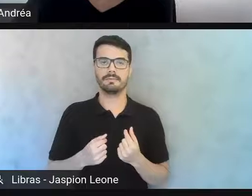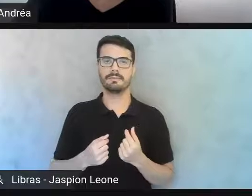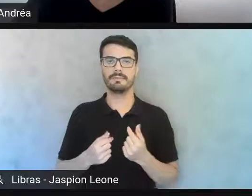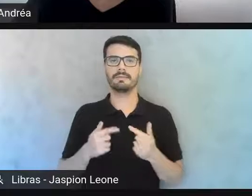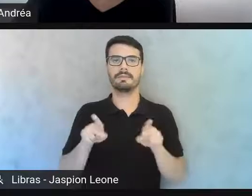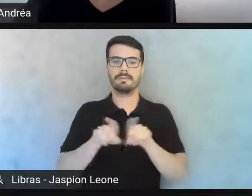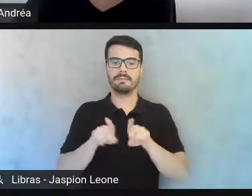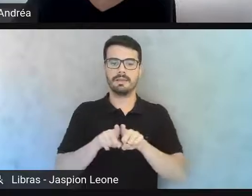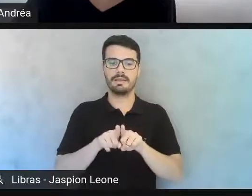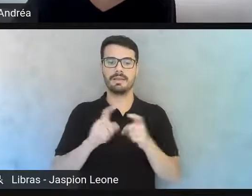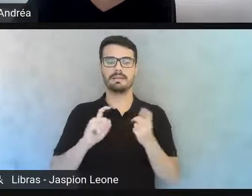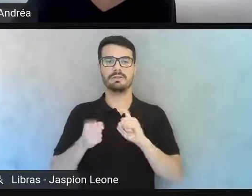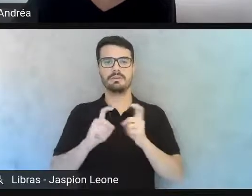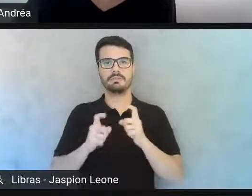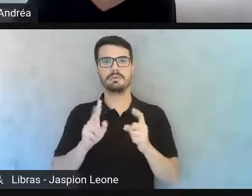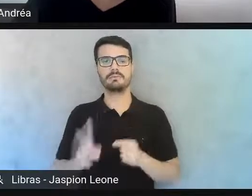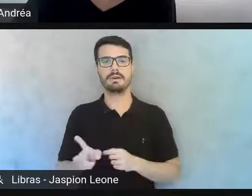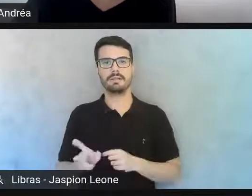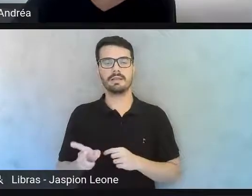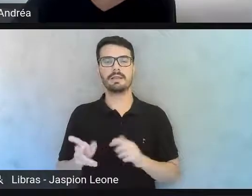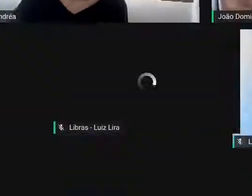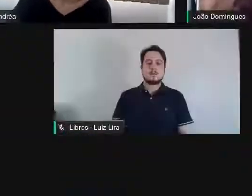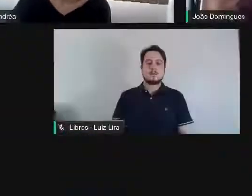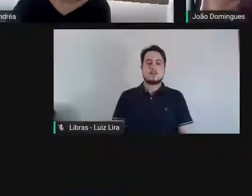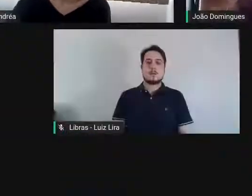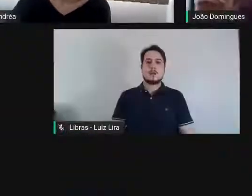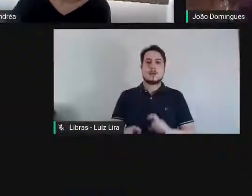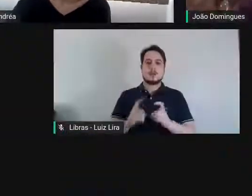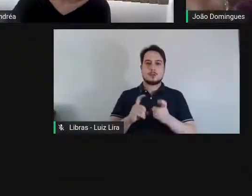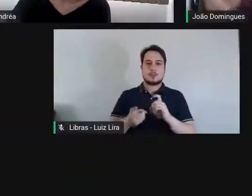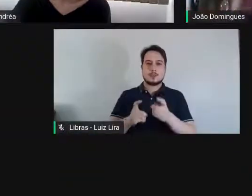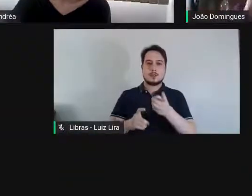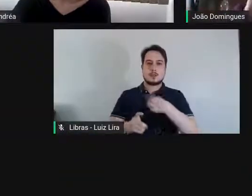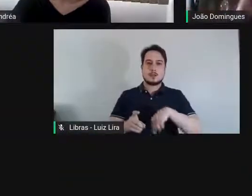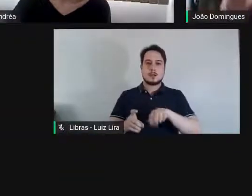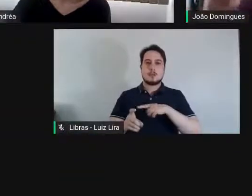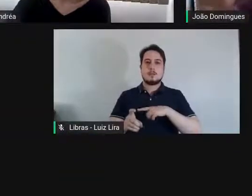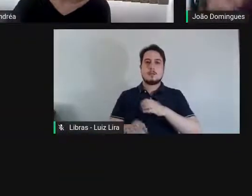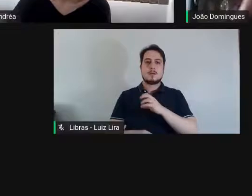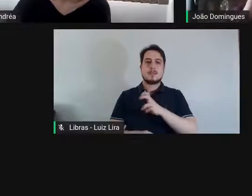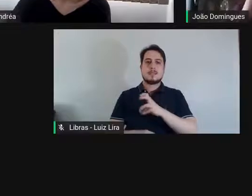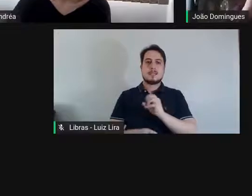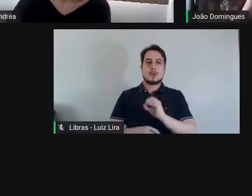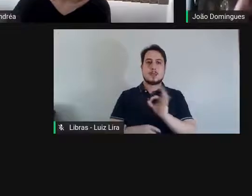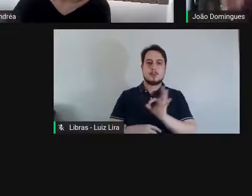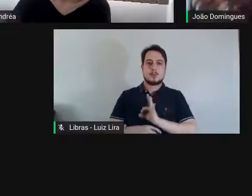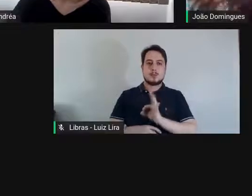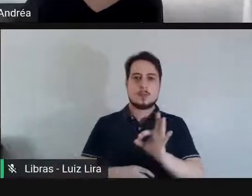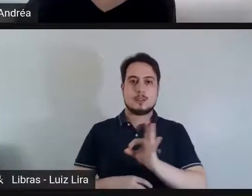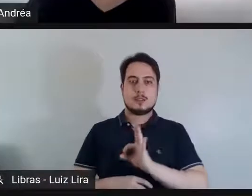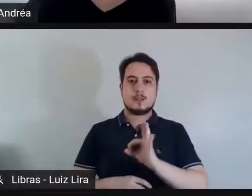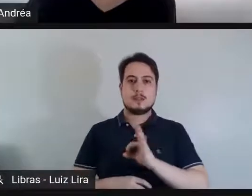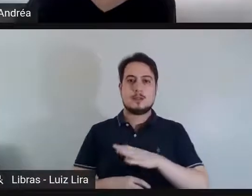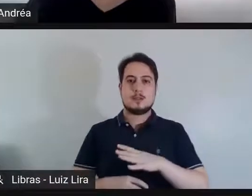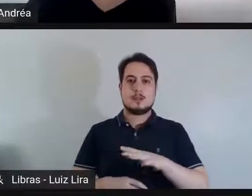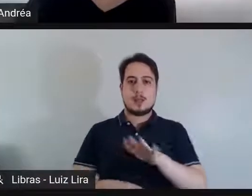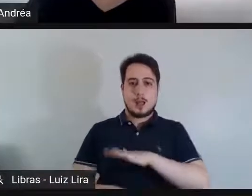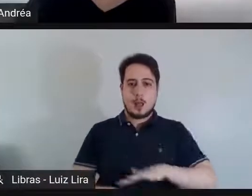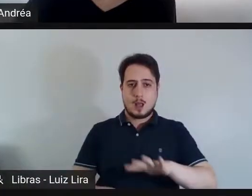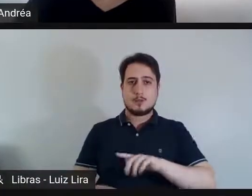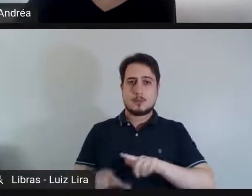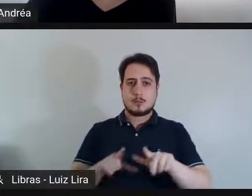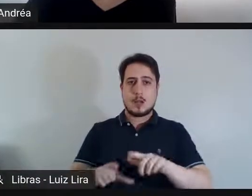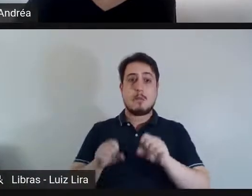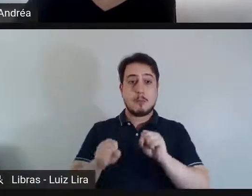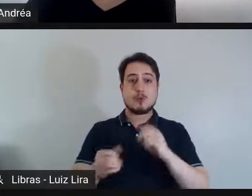administração mantenha em casa trabalhando, em termos de rodízio, pelo menos 50% da sua força de trabalho. Pode acontecer isso? Eu